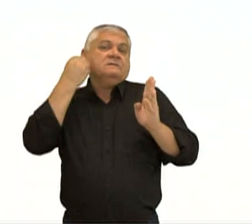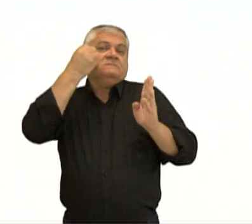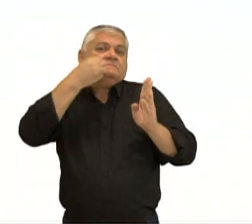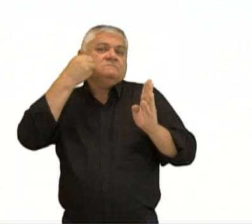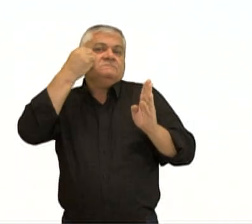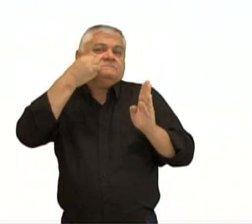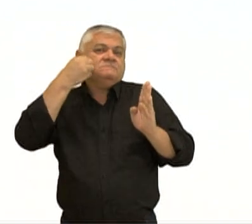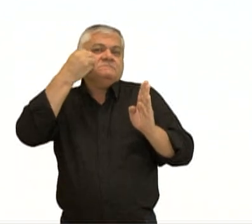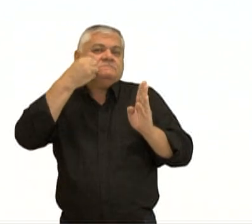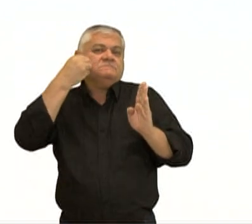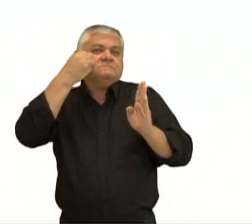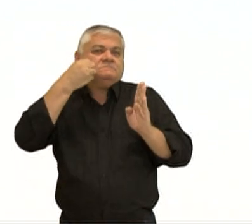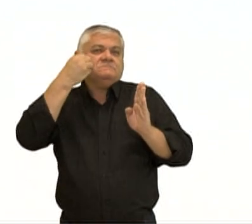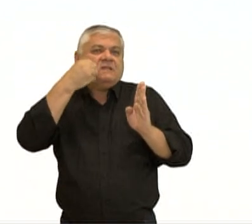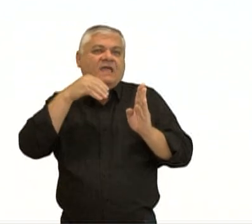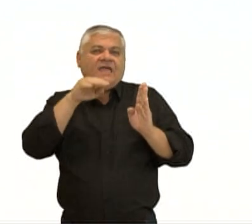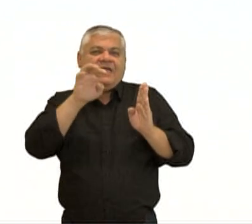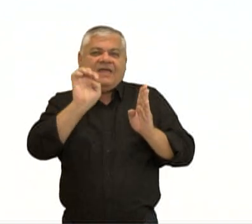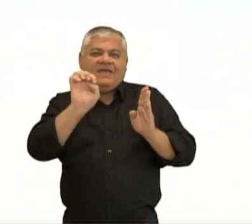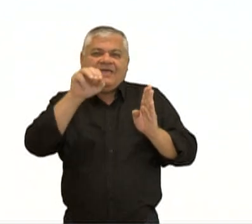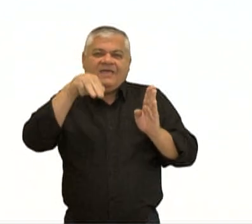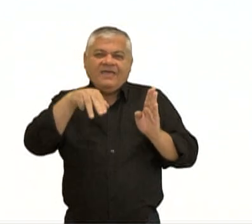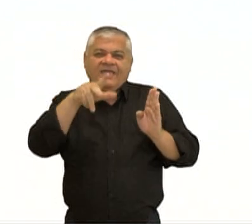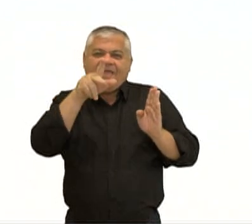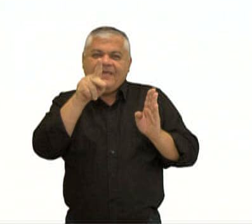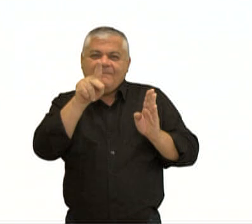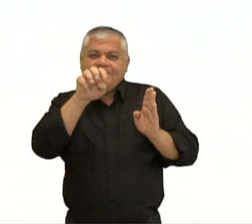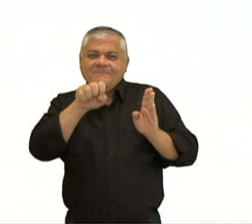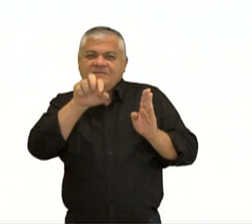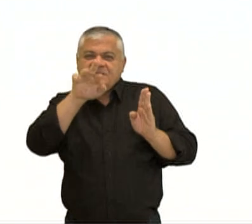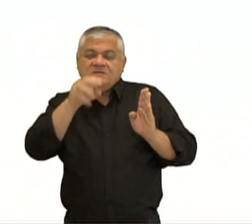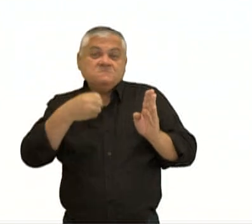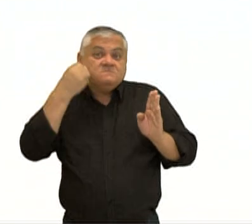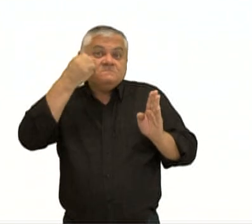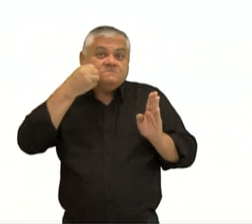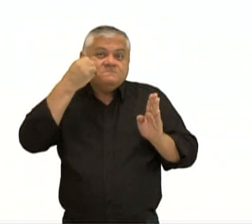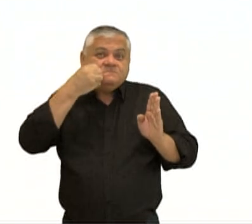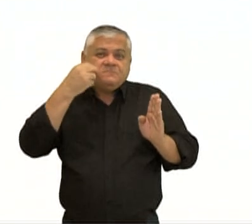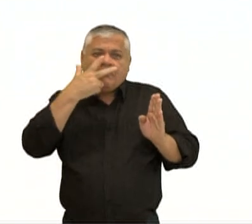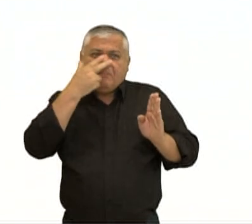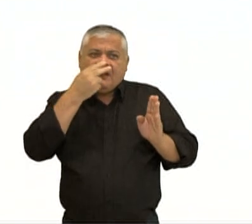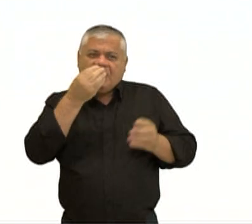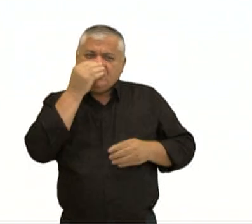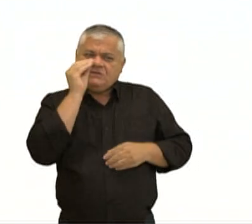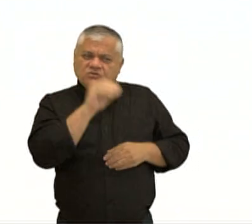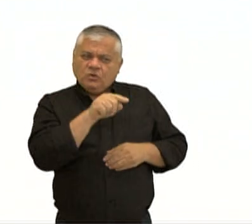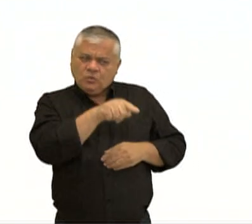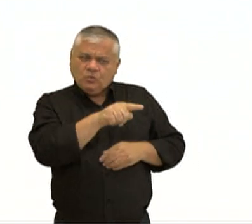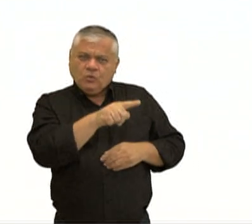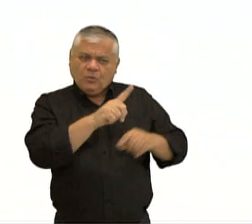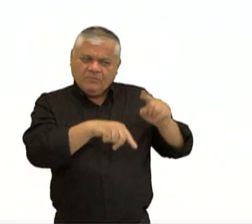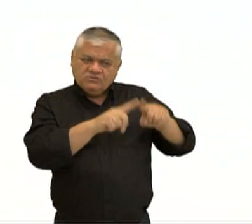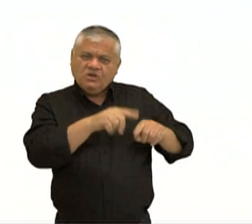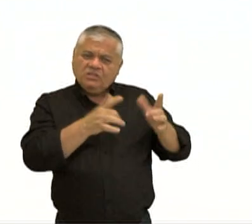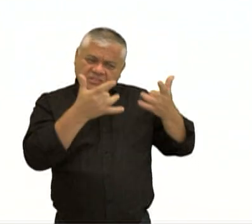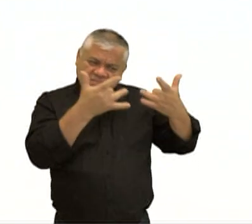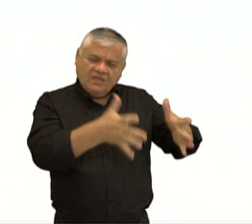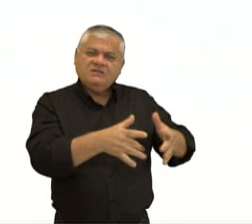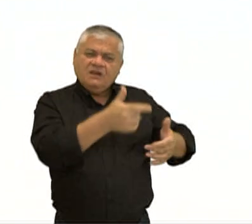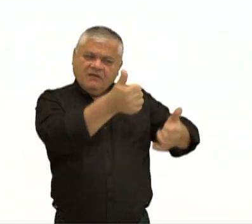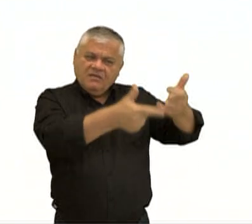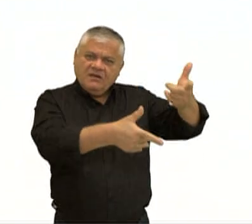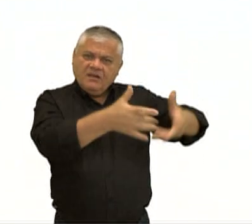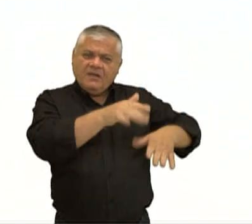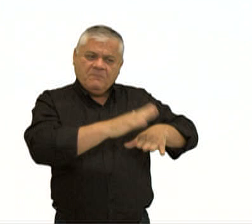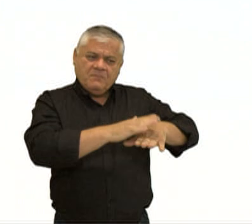O empirismo é uma forma de autonegação. Deixe o objeto falar por si só. A